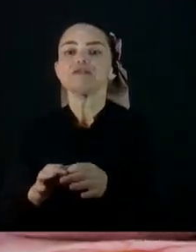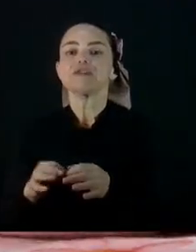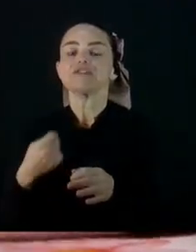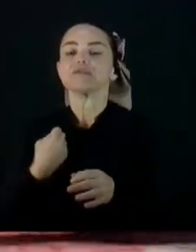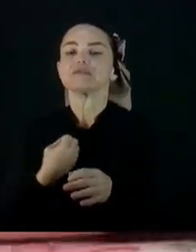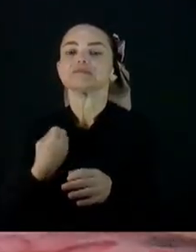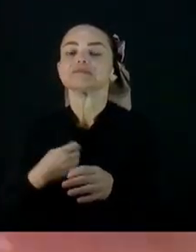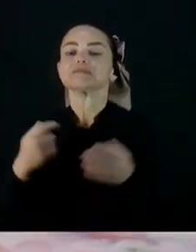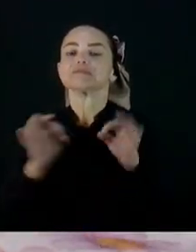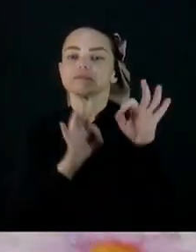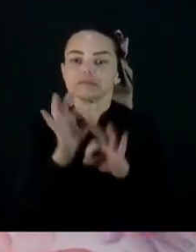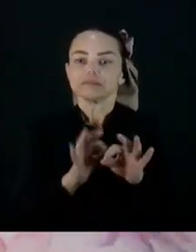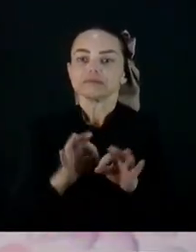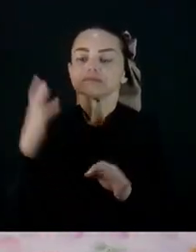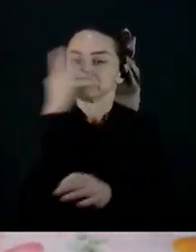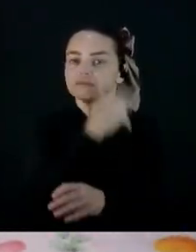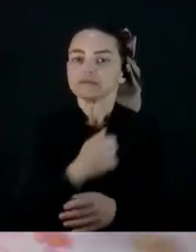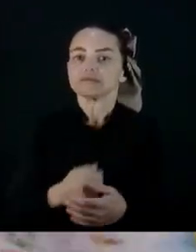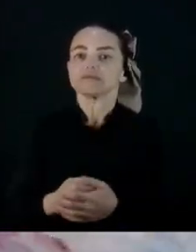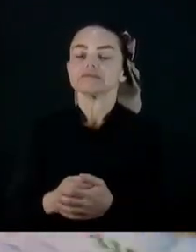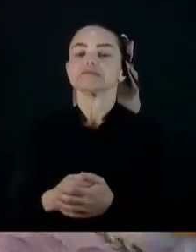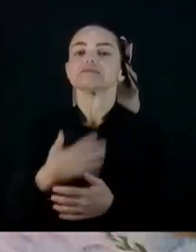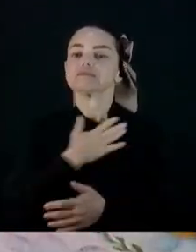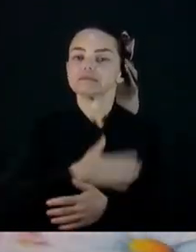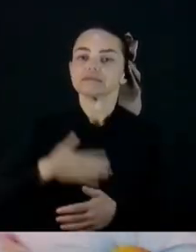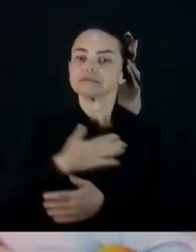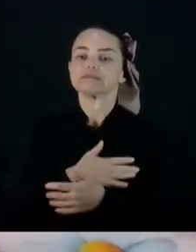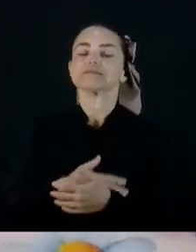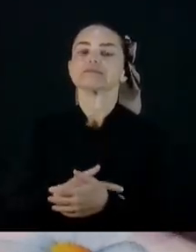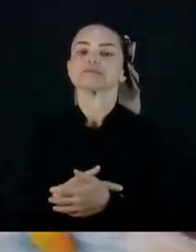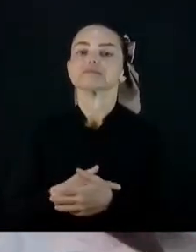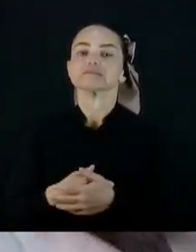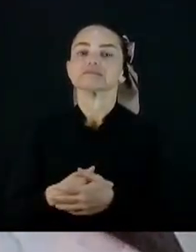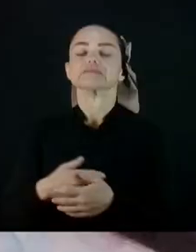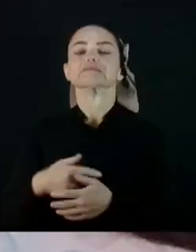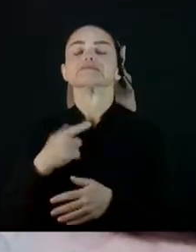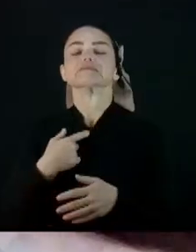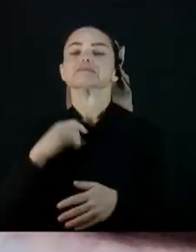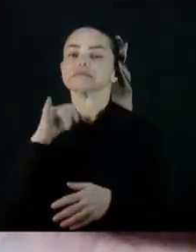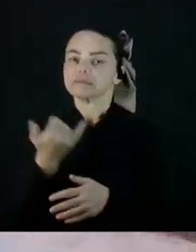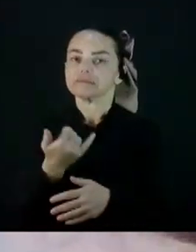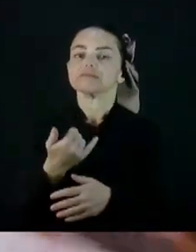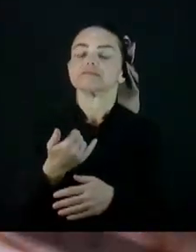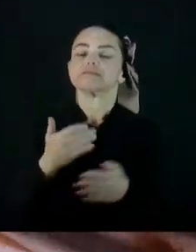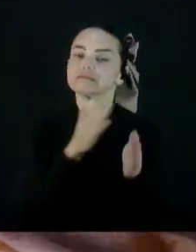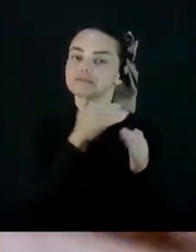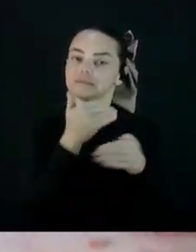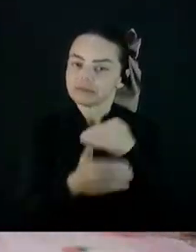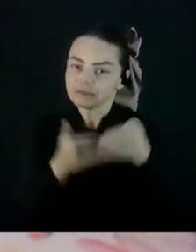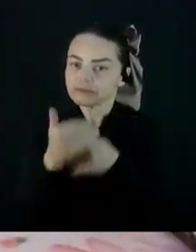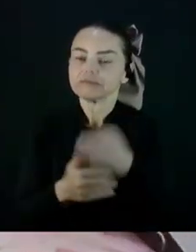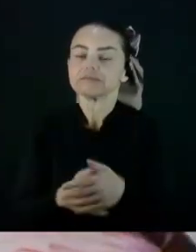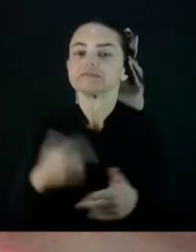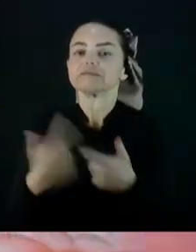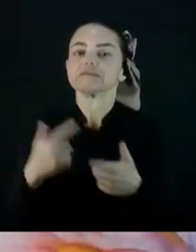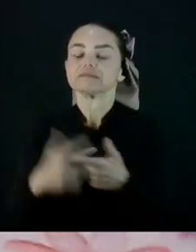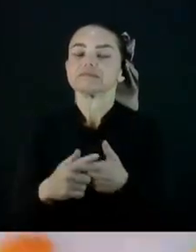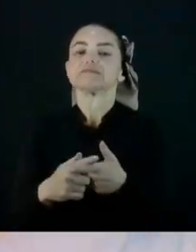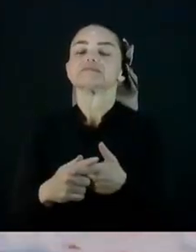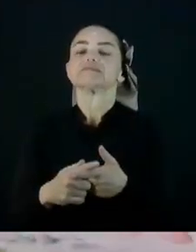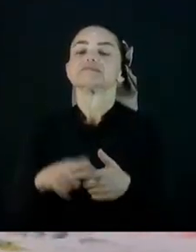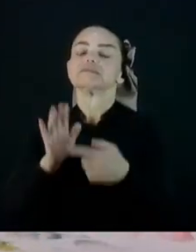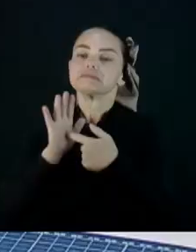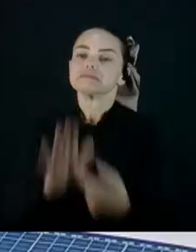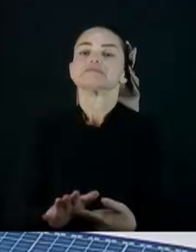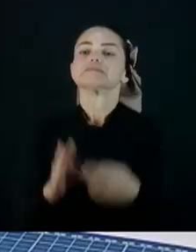fica lindo. E eu gosto muito de falar uma coisa, curtam o processo. Porque o processo é o que vai mostrar a